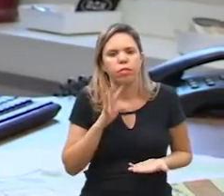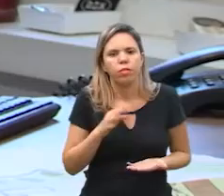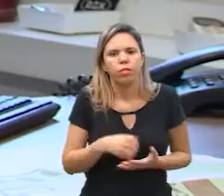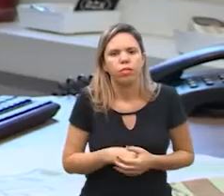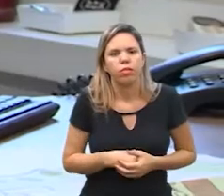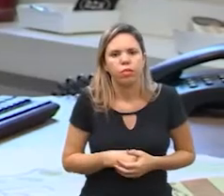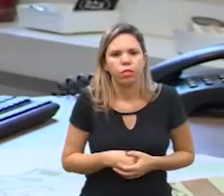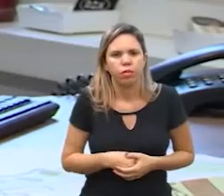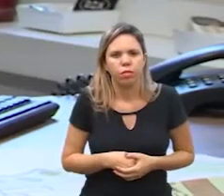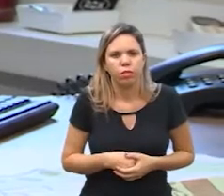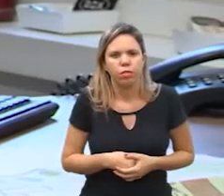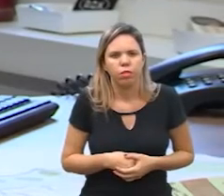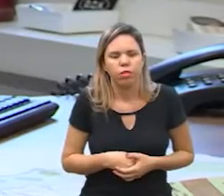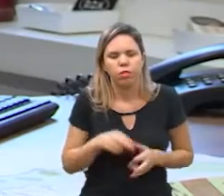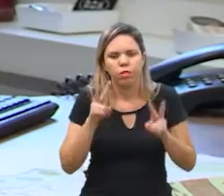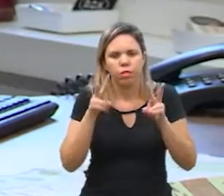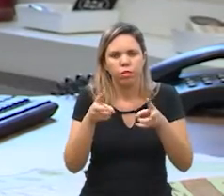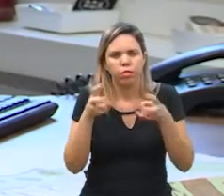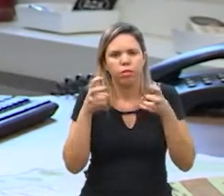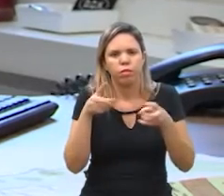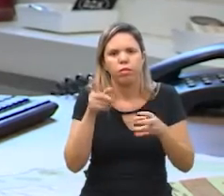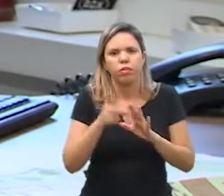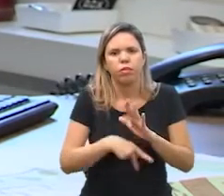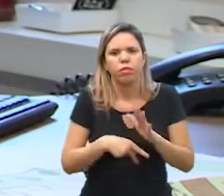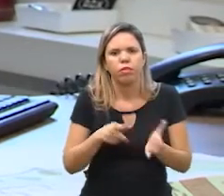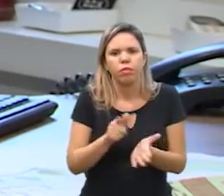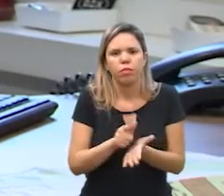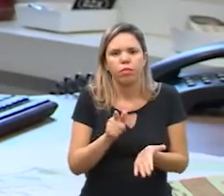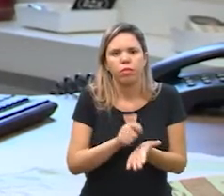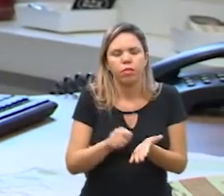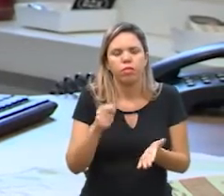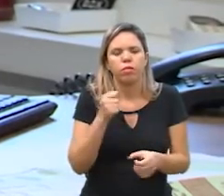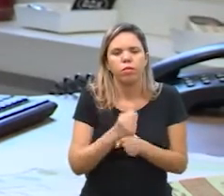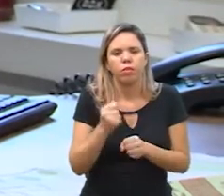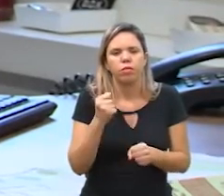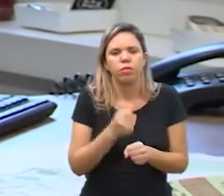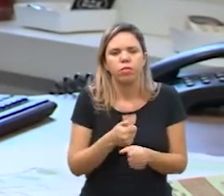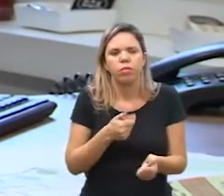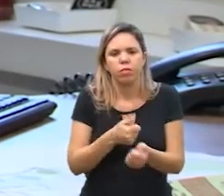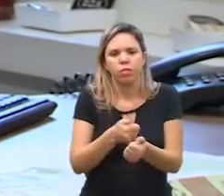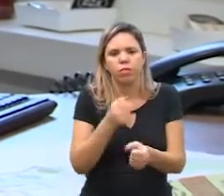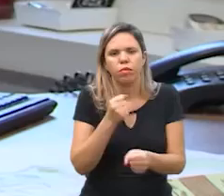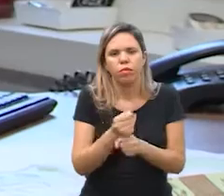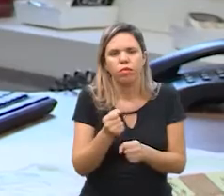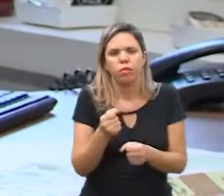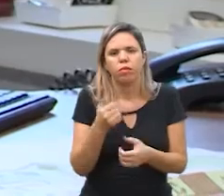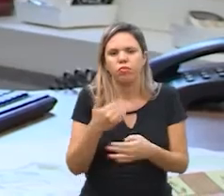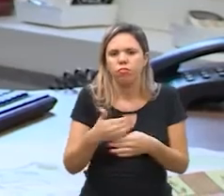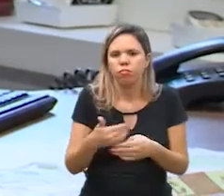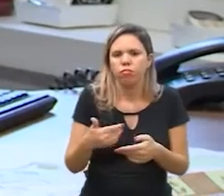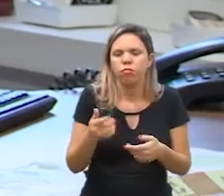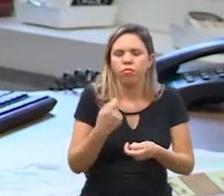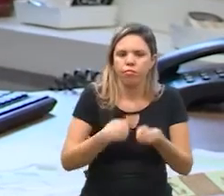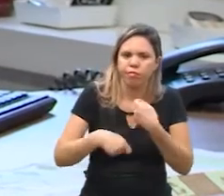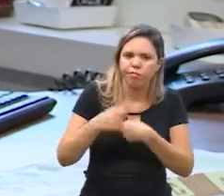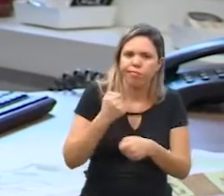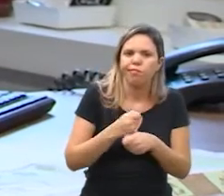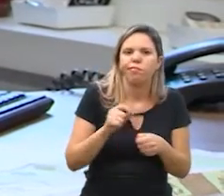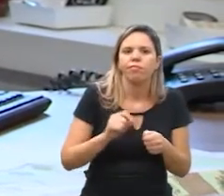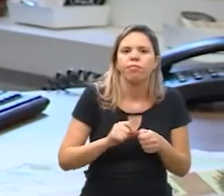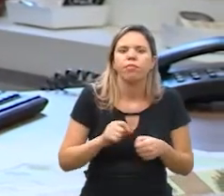você vê o seu projeto sair do papel e ser construído. Então eu acompanho essa obra, né? Eu acabo administrando as obras que eu